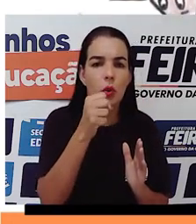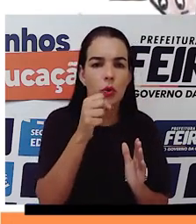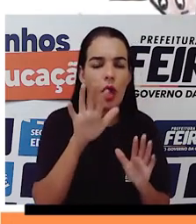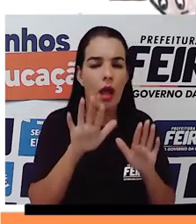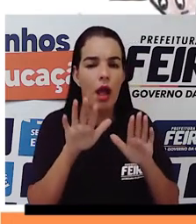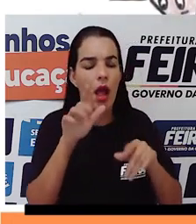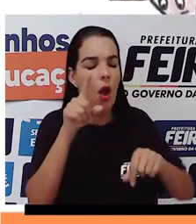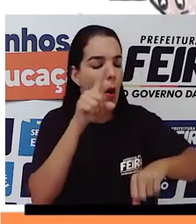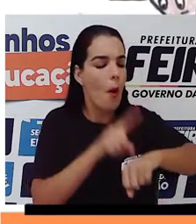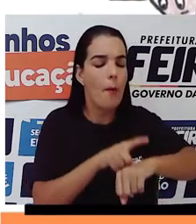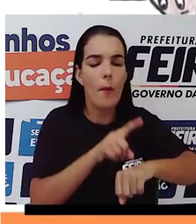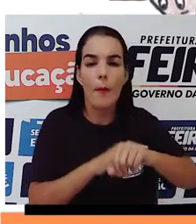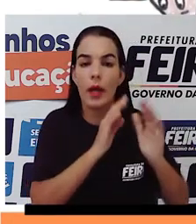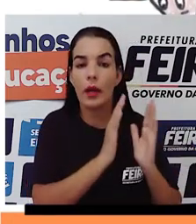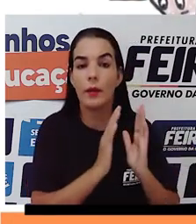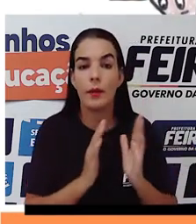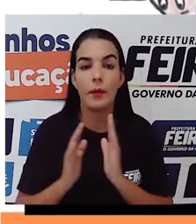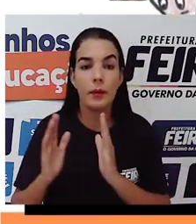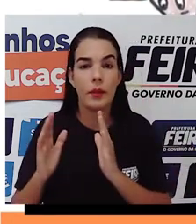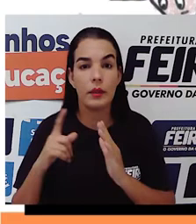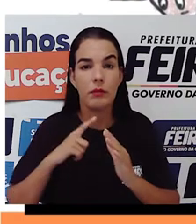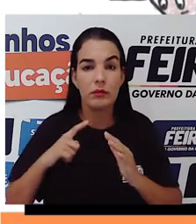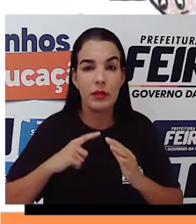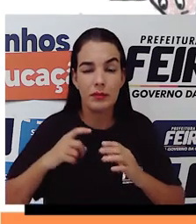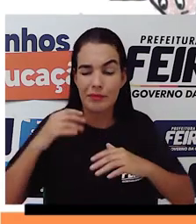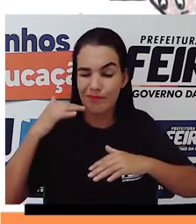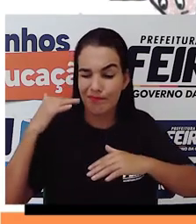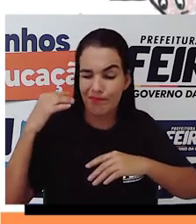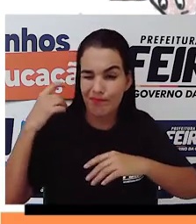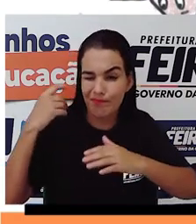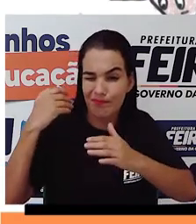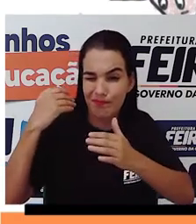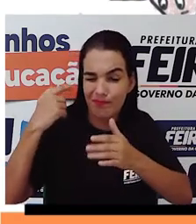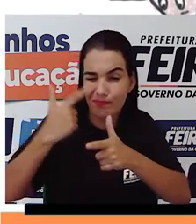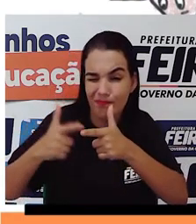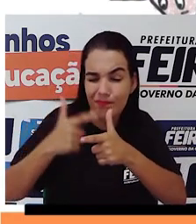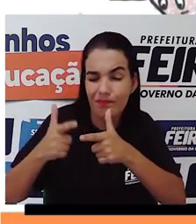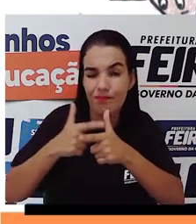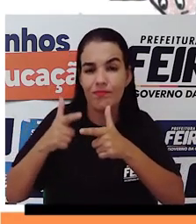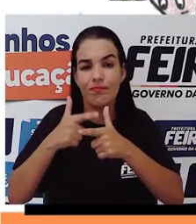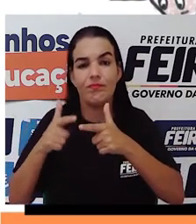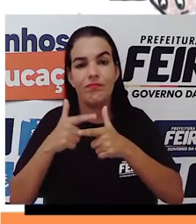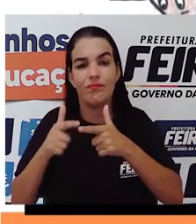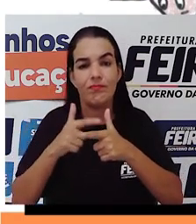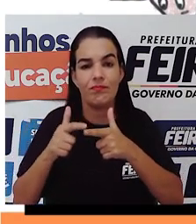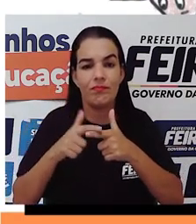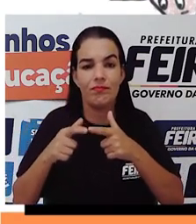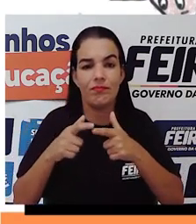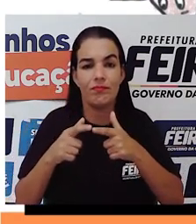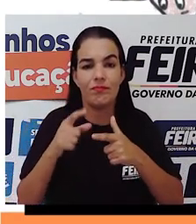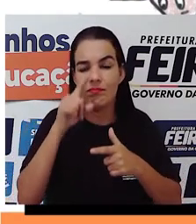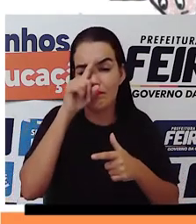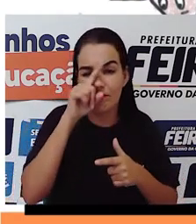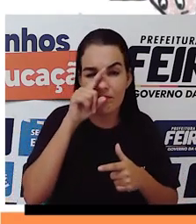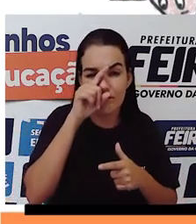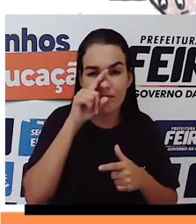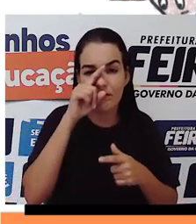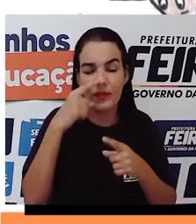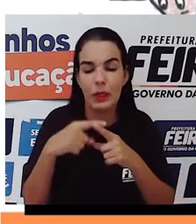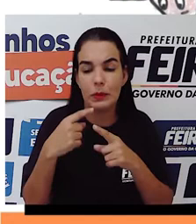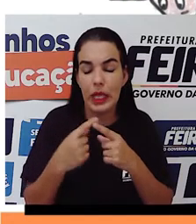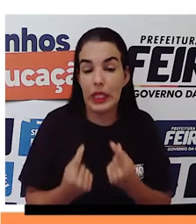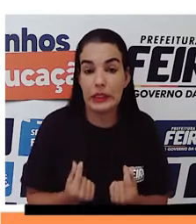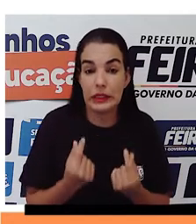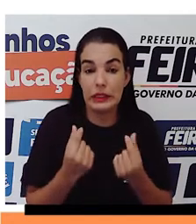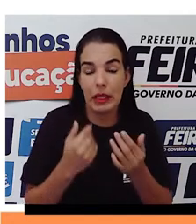colônia atravessava uma grave crise na produção açucareira, materializada no endividamento dos colonos frente à